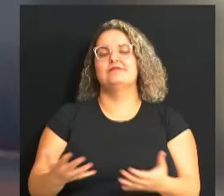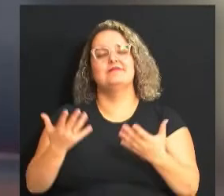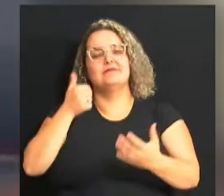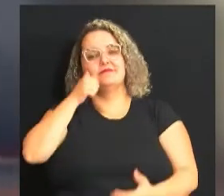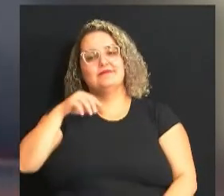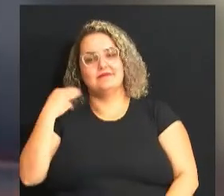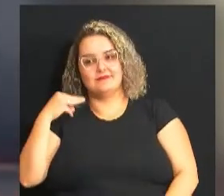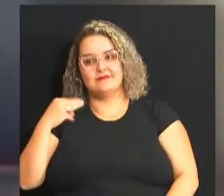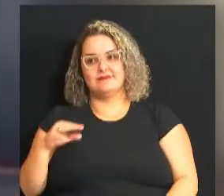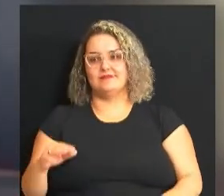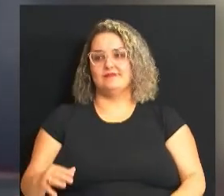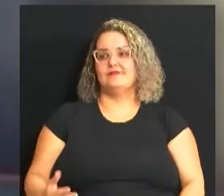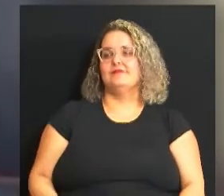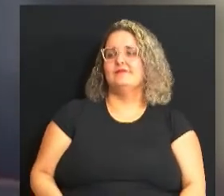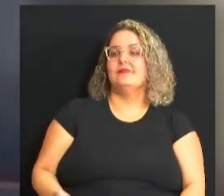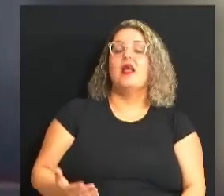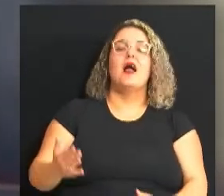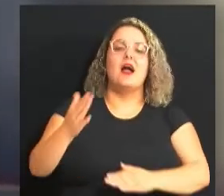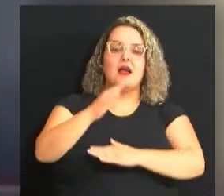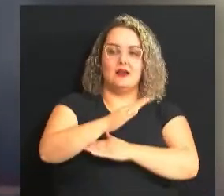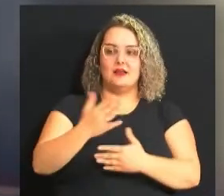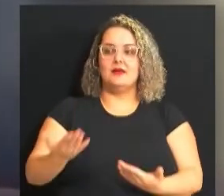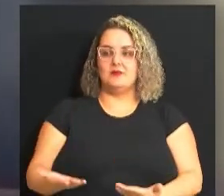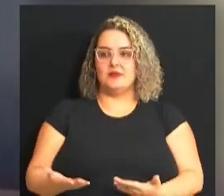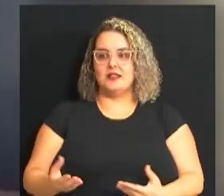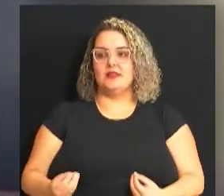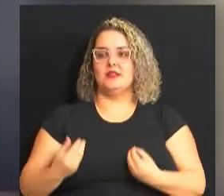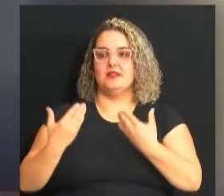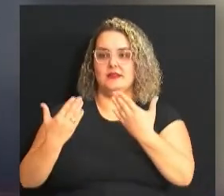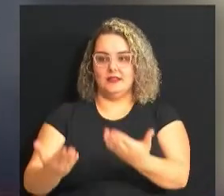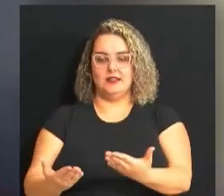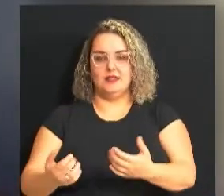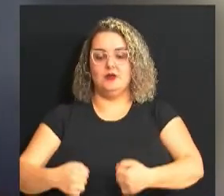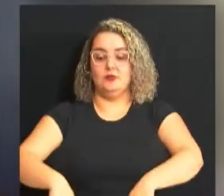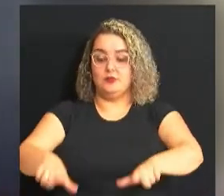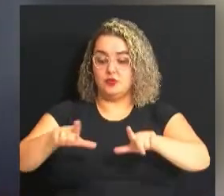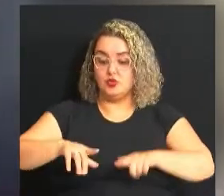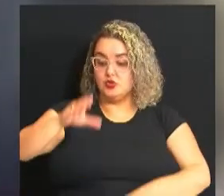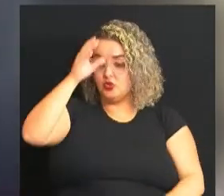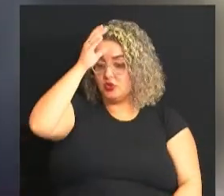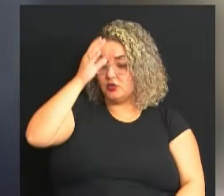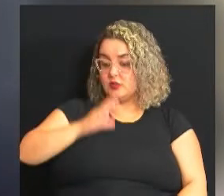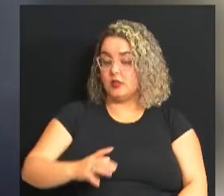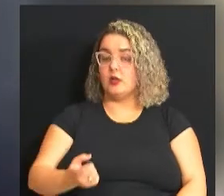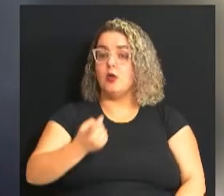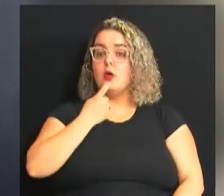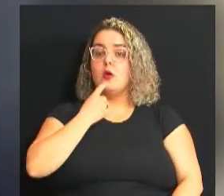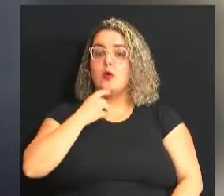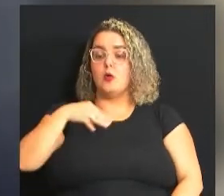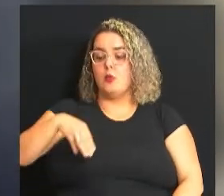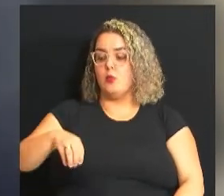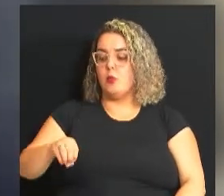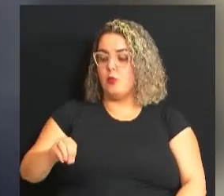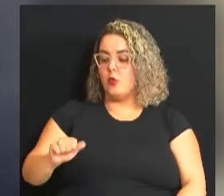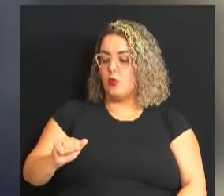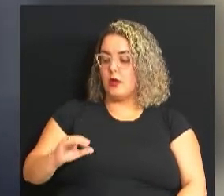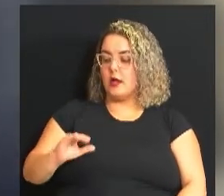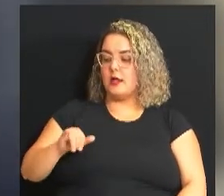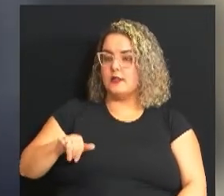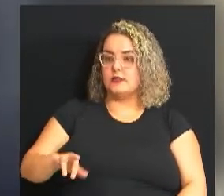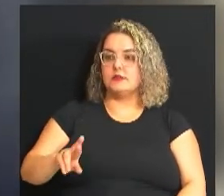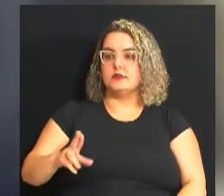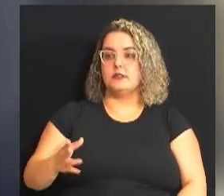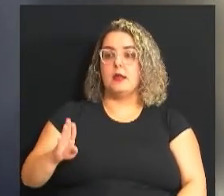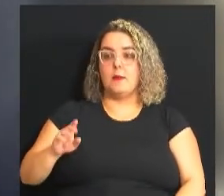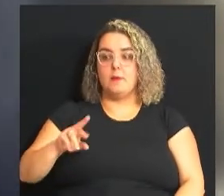Mariana Conte, a Câmara Municipal entregou o título de cidadão campineiro para Moacir Barra Grande Filho,